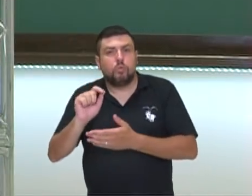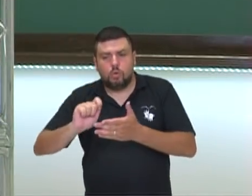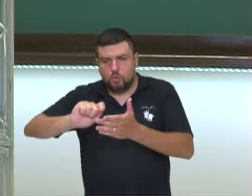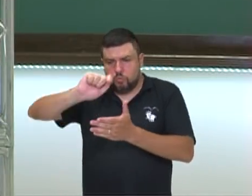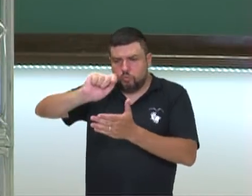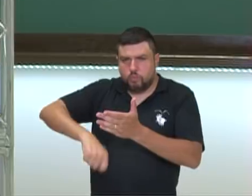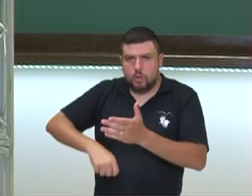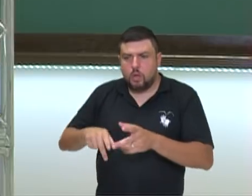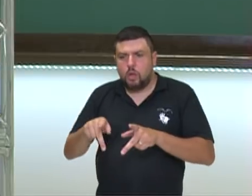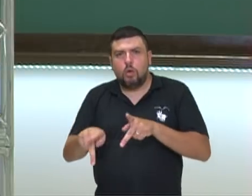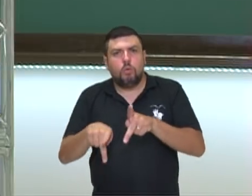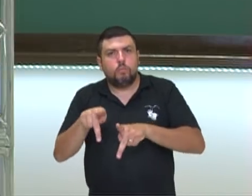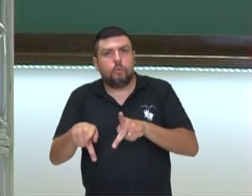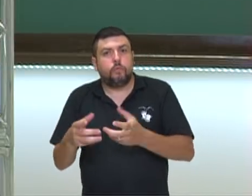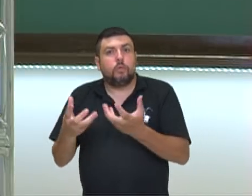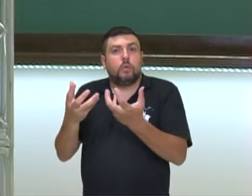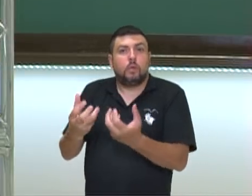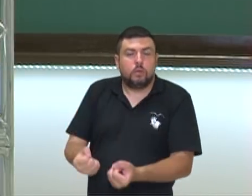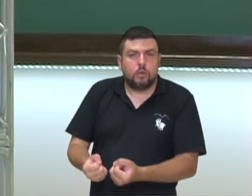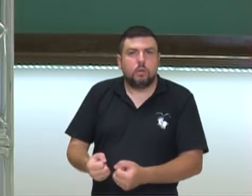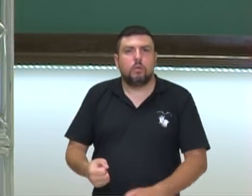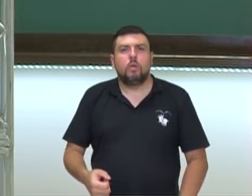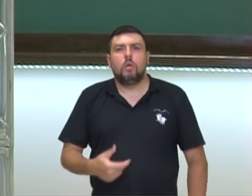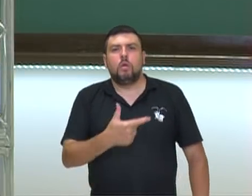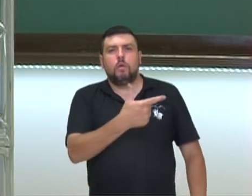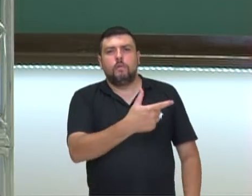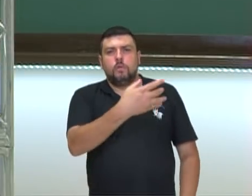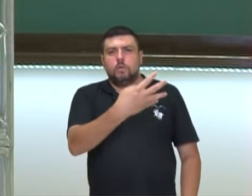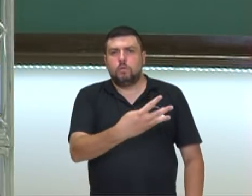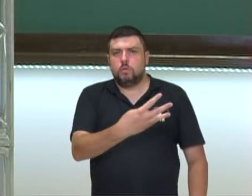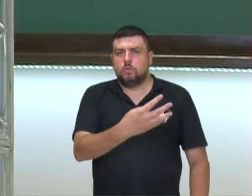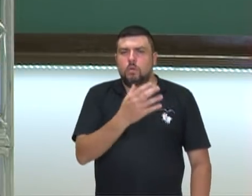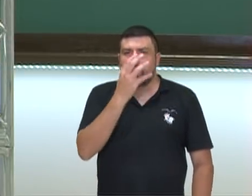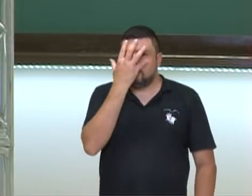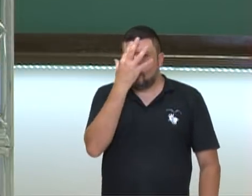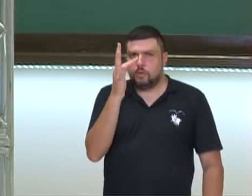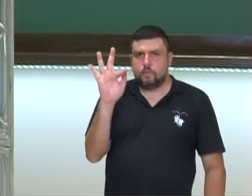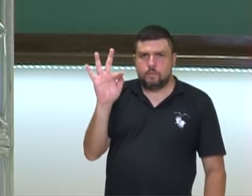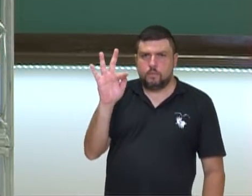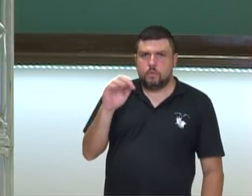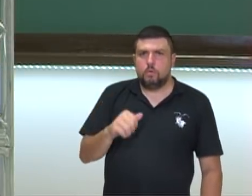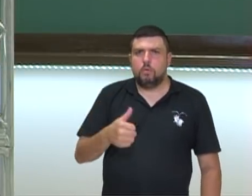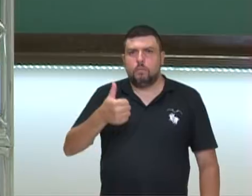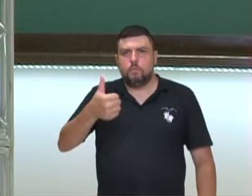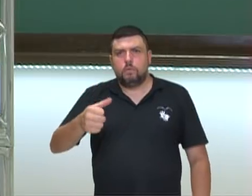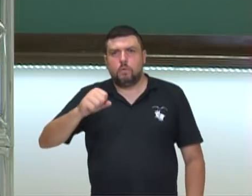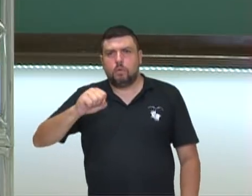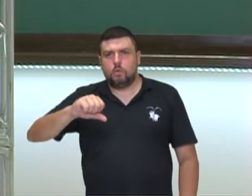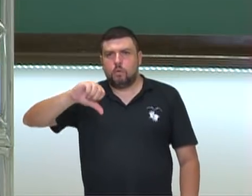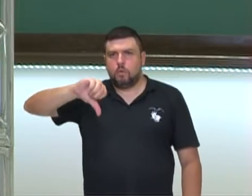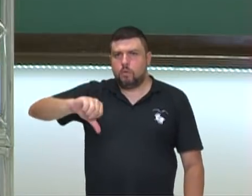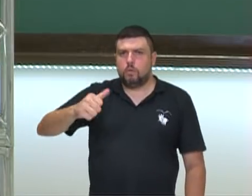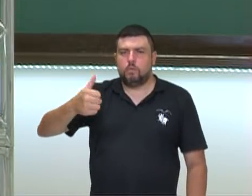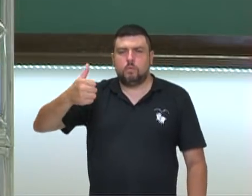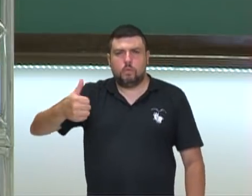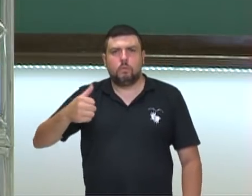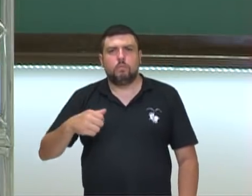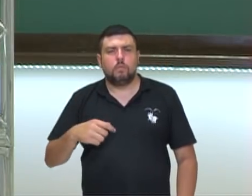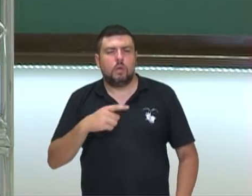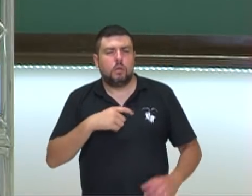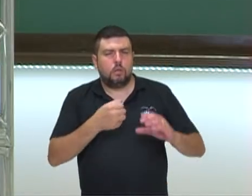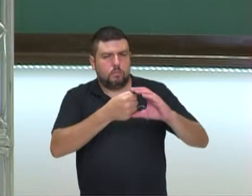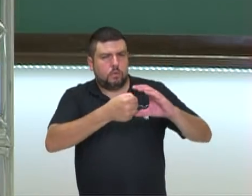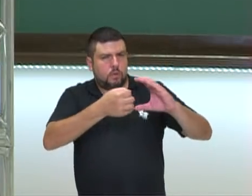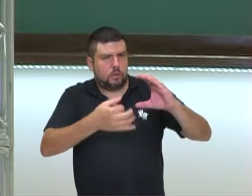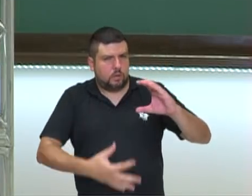para a população em 24 de fevereiro de 1891, com algumas características aqui que eu destaquei